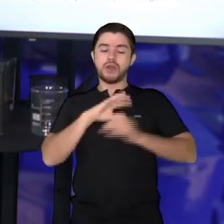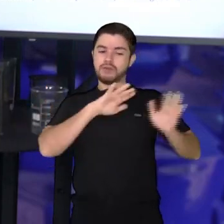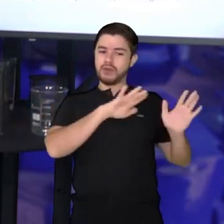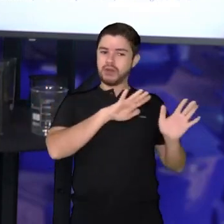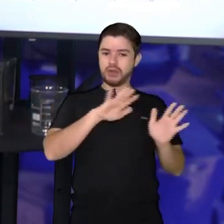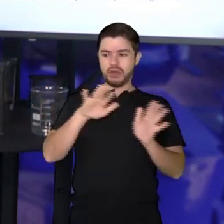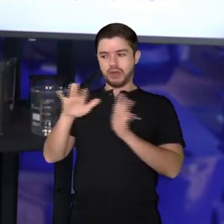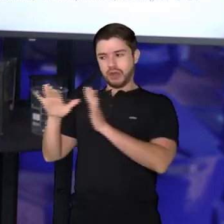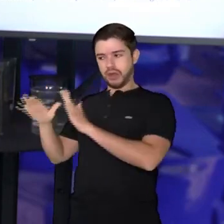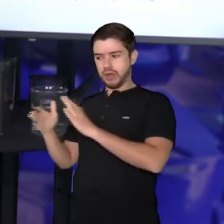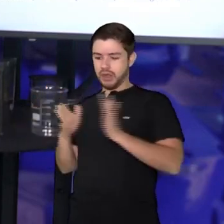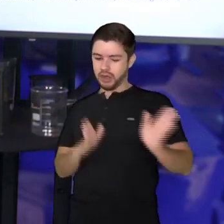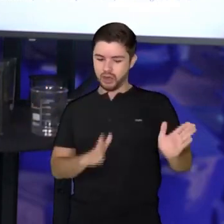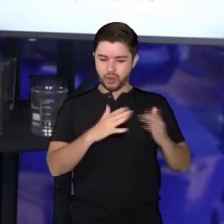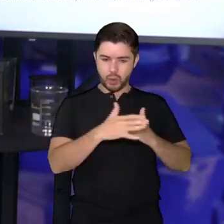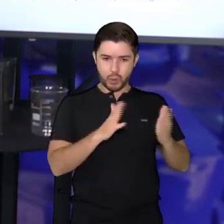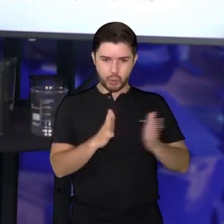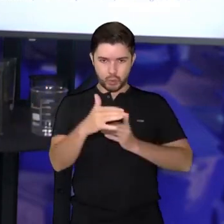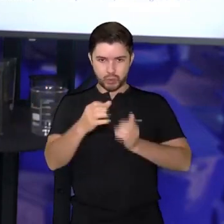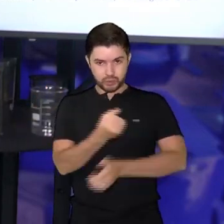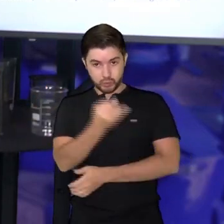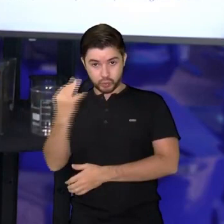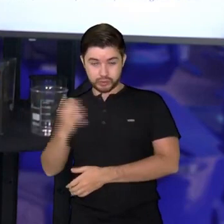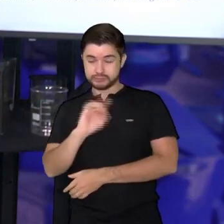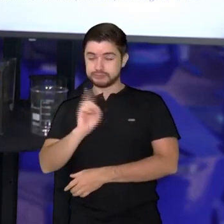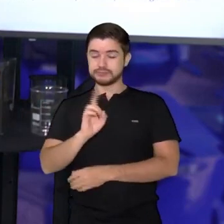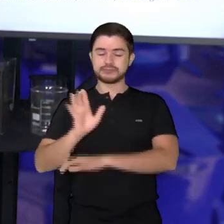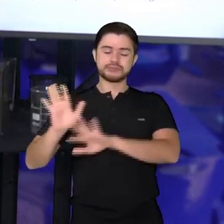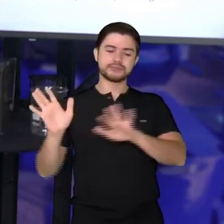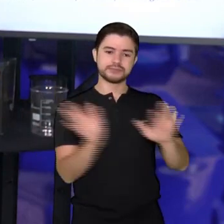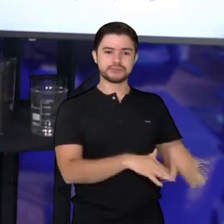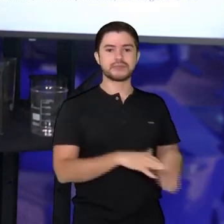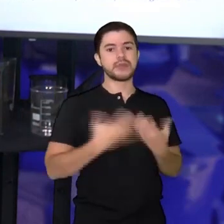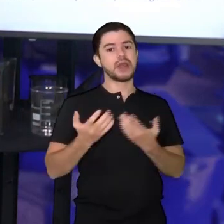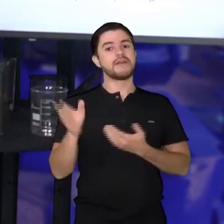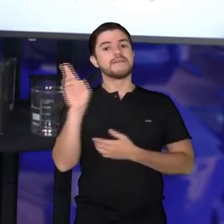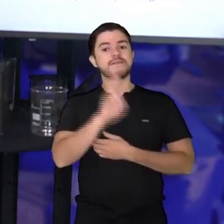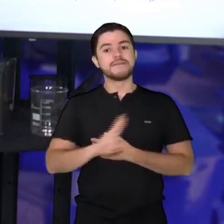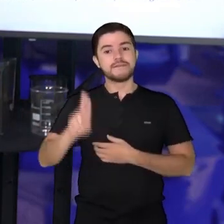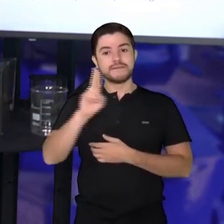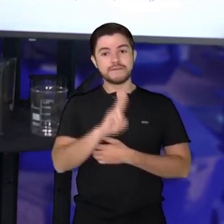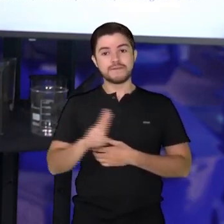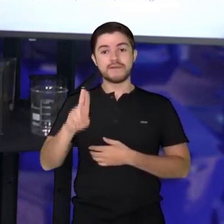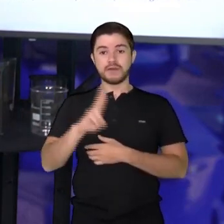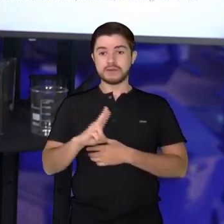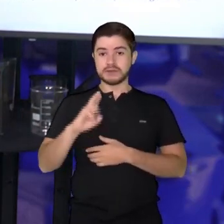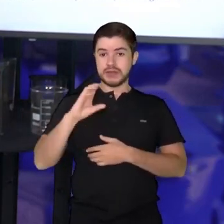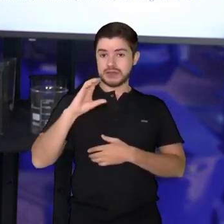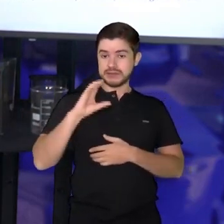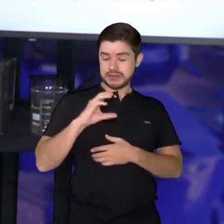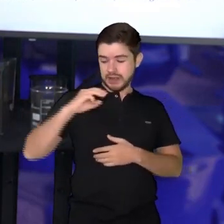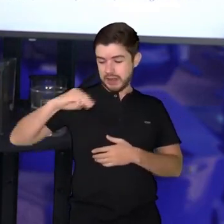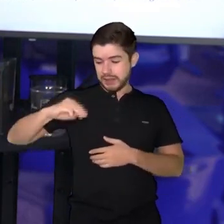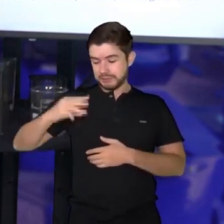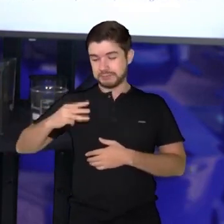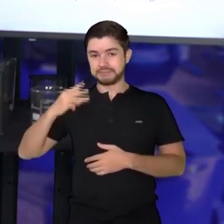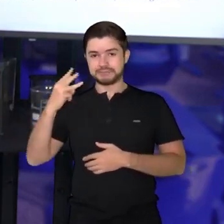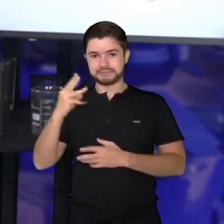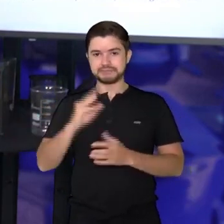lado o cubinho como unidade de medida e passa a utilizar a unidade padrão de medida para o